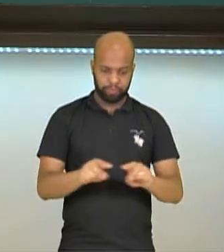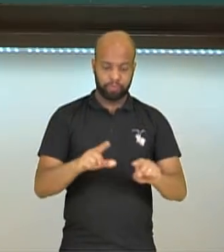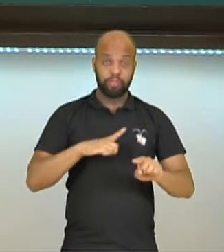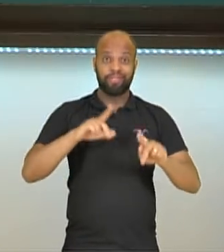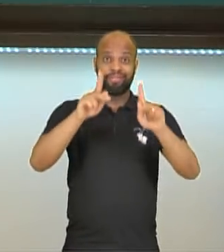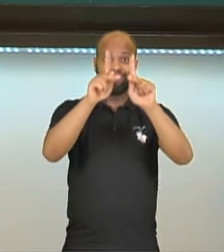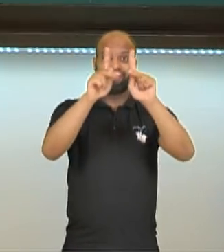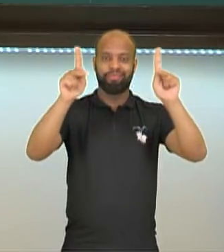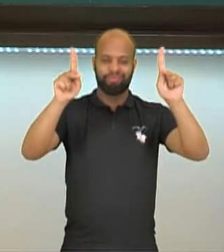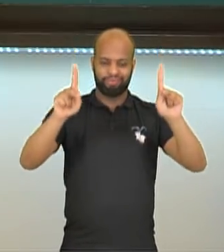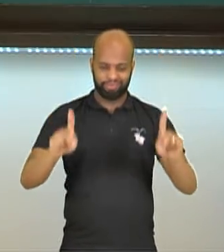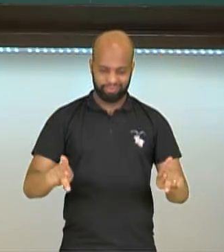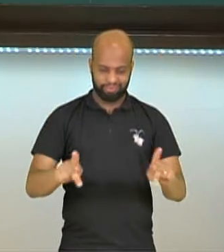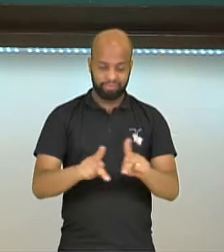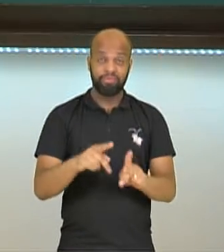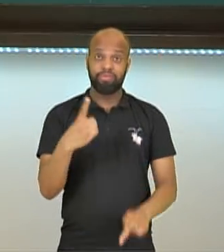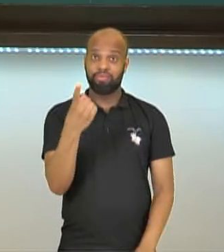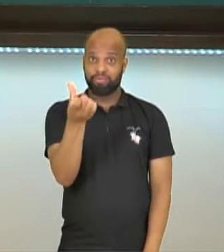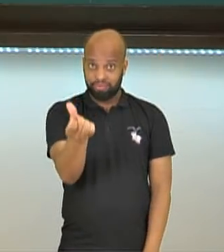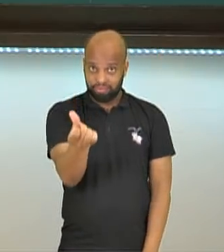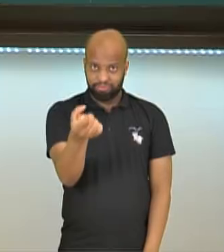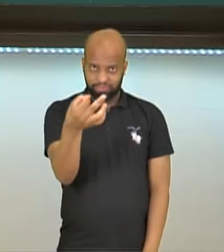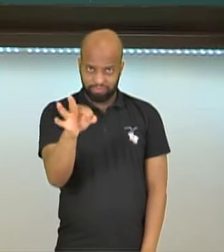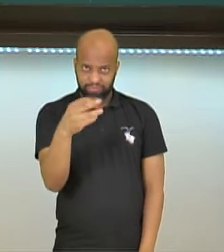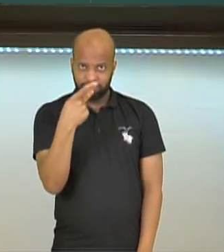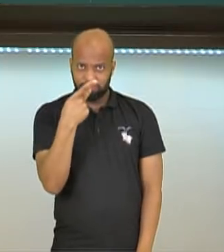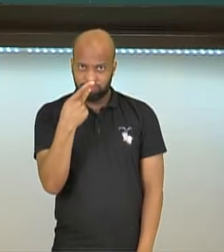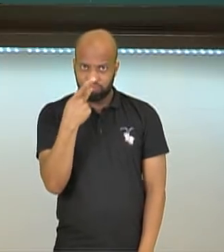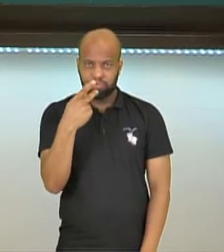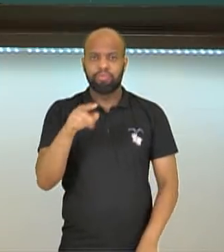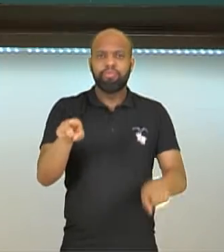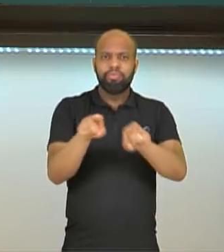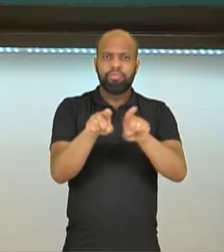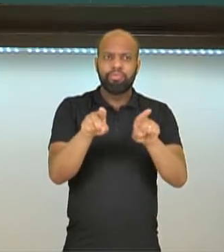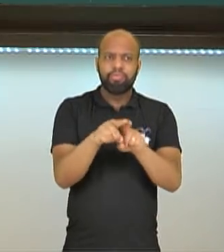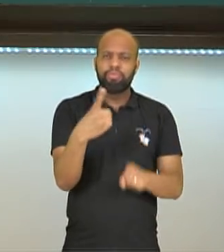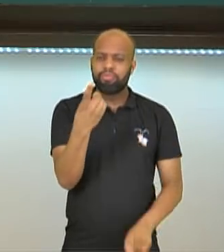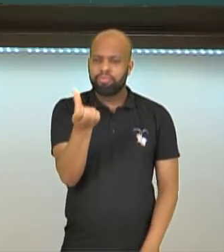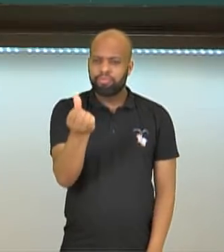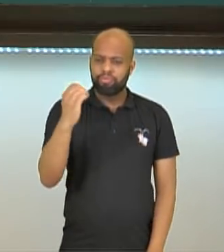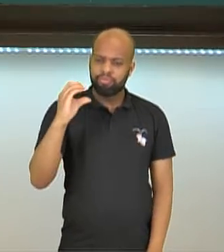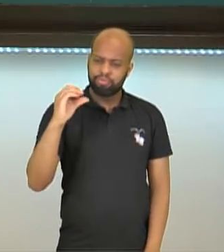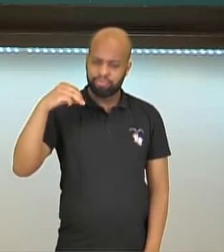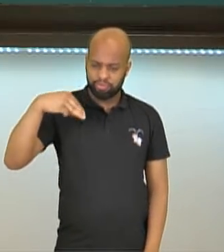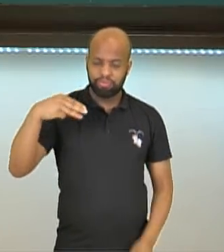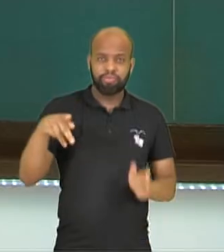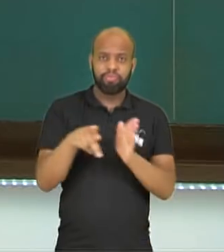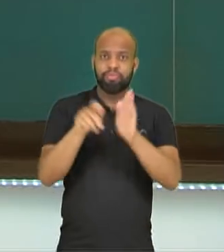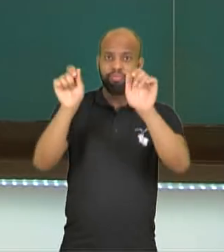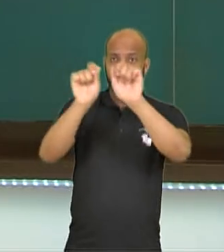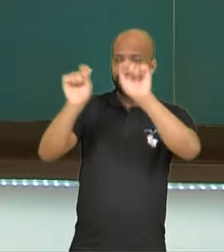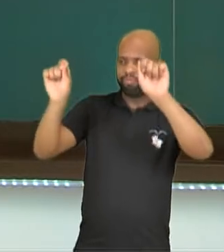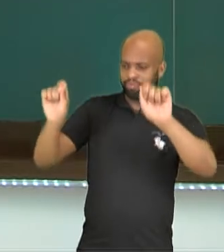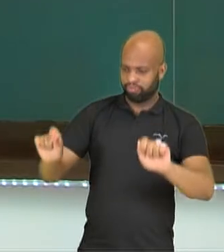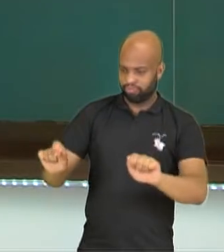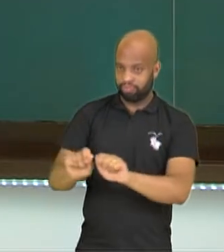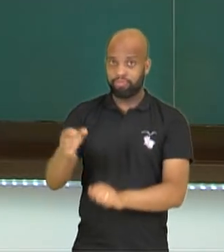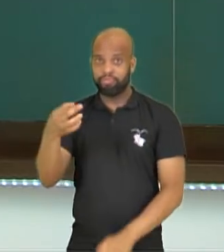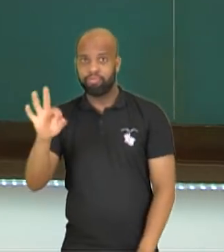perímetro. É correto afirmar que ele também vai ter 16 centímetros quadrados de área? O que você respondeu? Sim ou não?